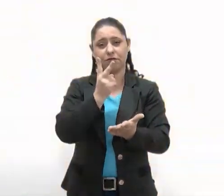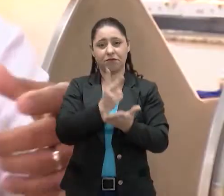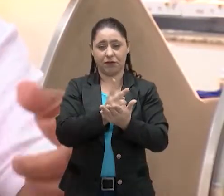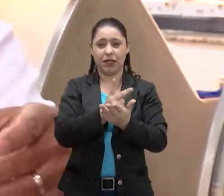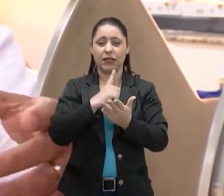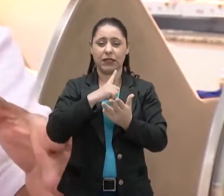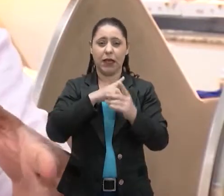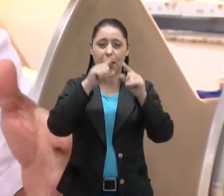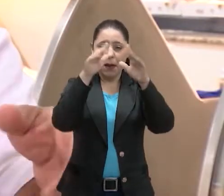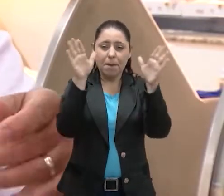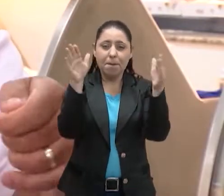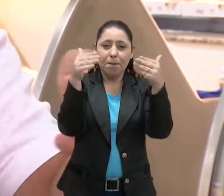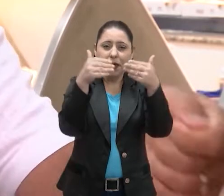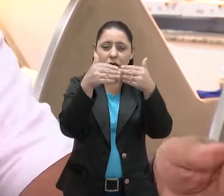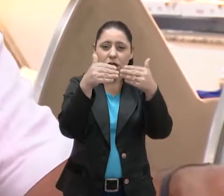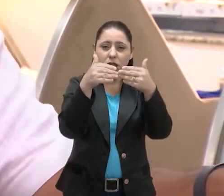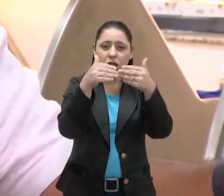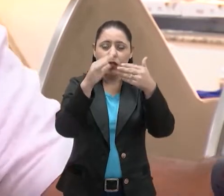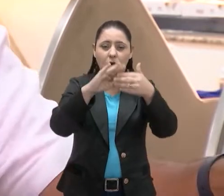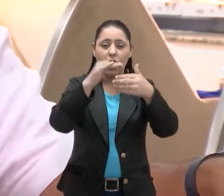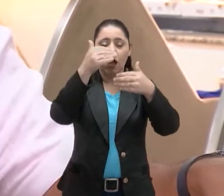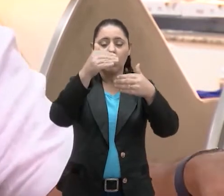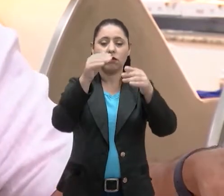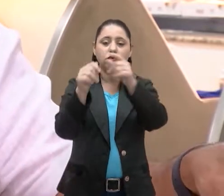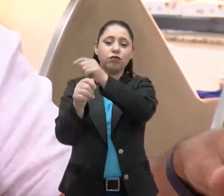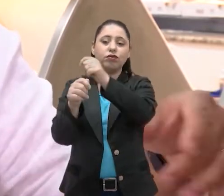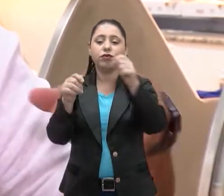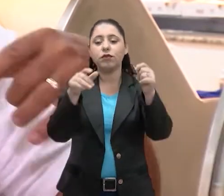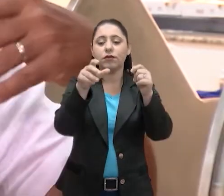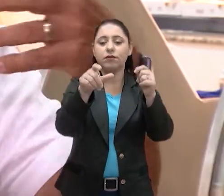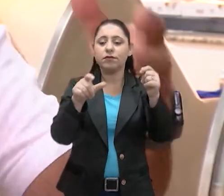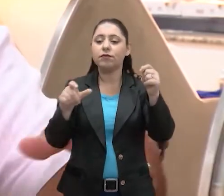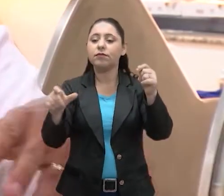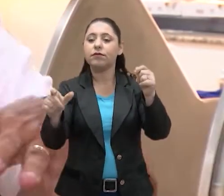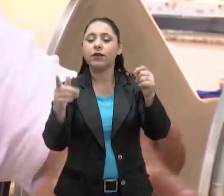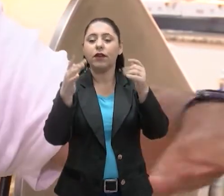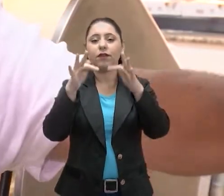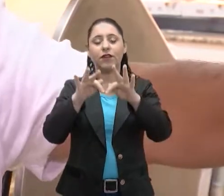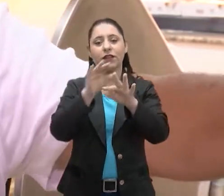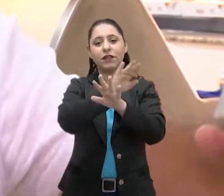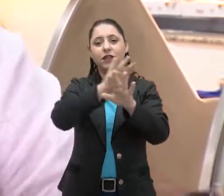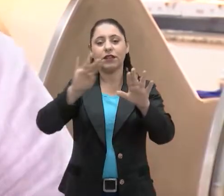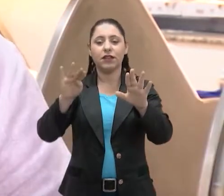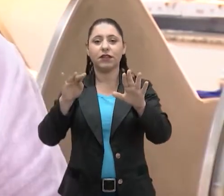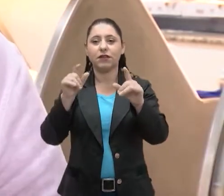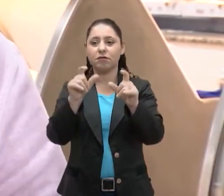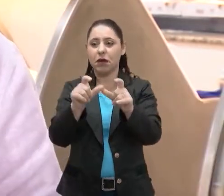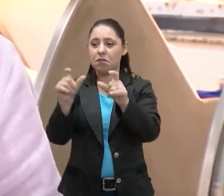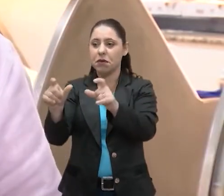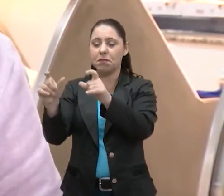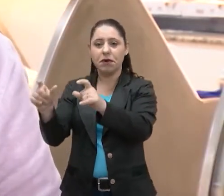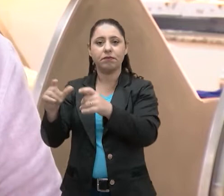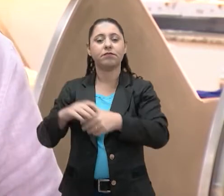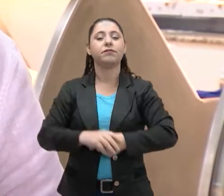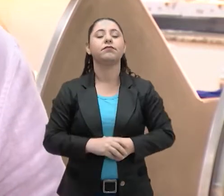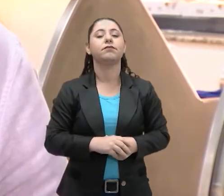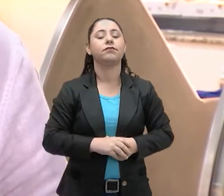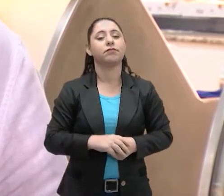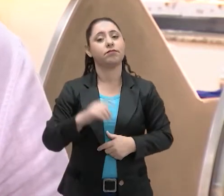da estufa, que era pequenininha, e deixava no balcão. Aí os que iam saindo ia ficando em cima do balcão,